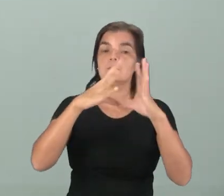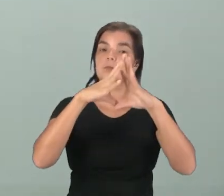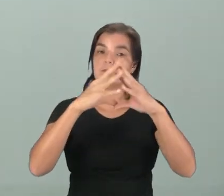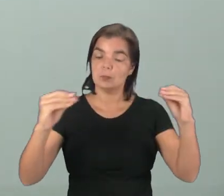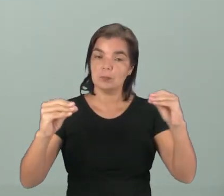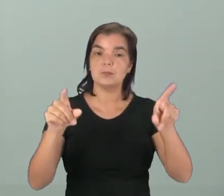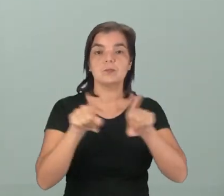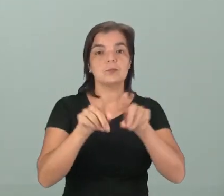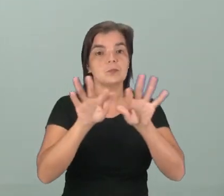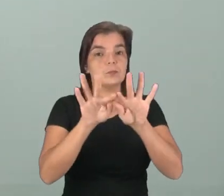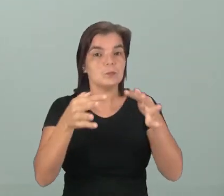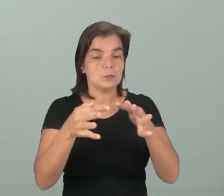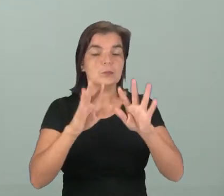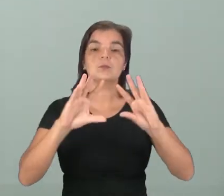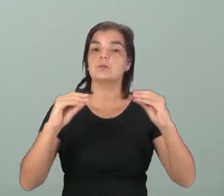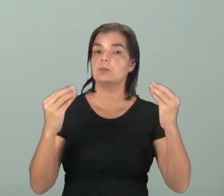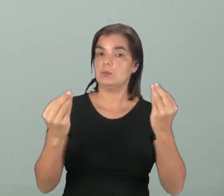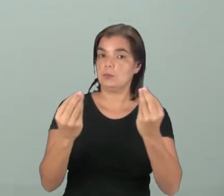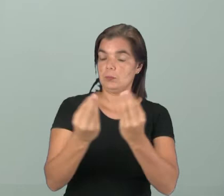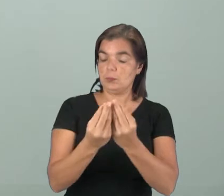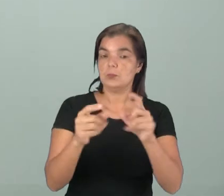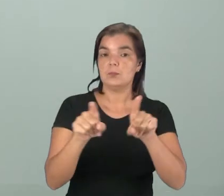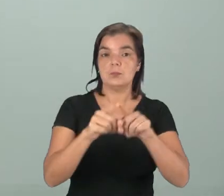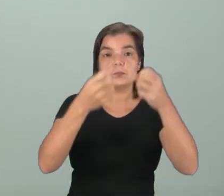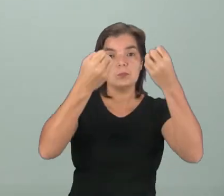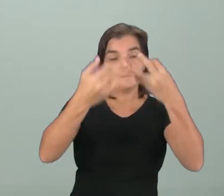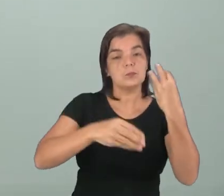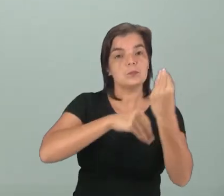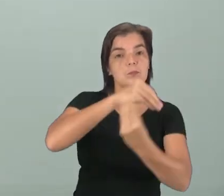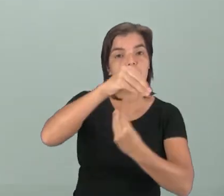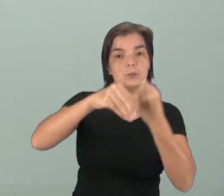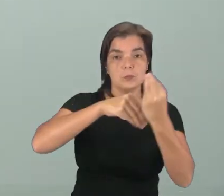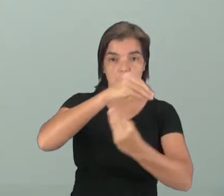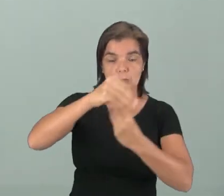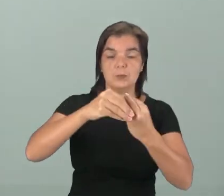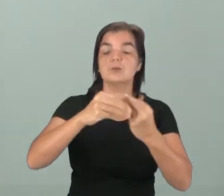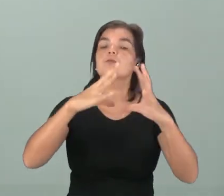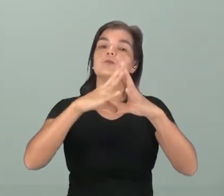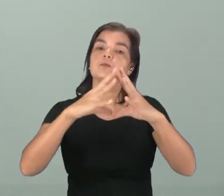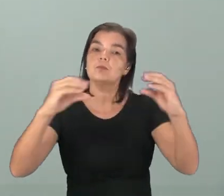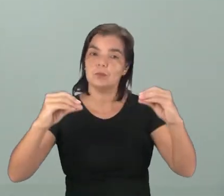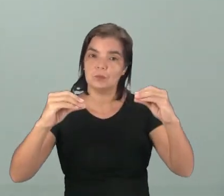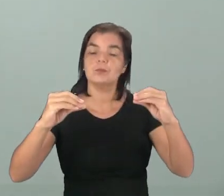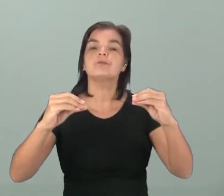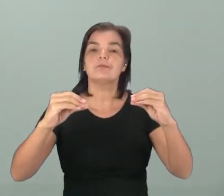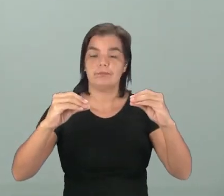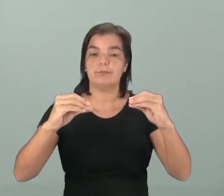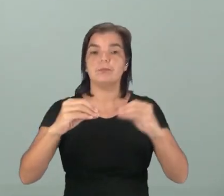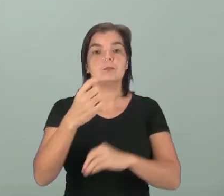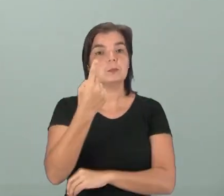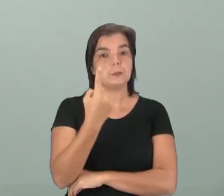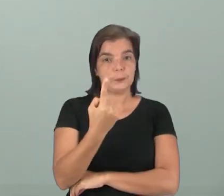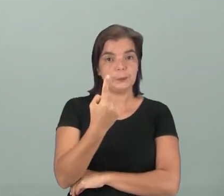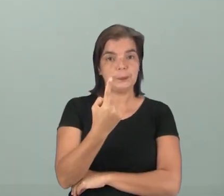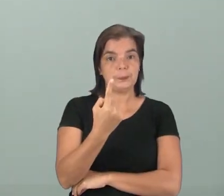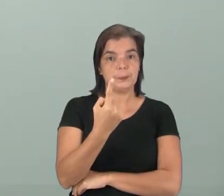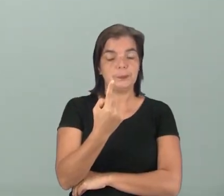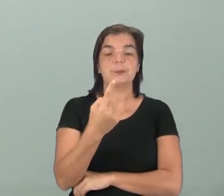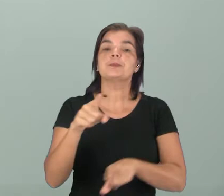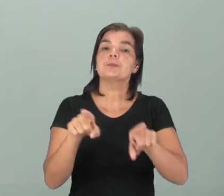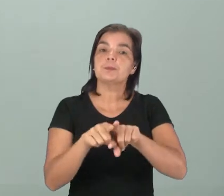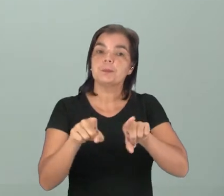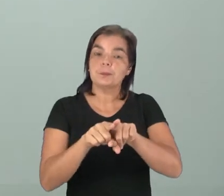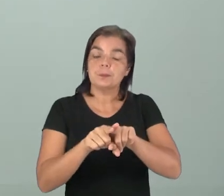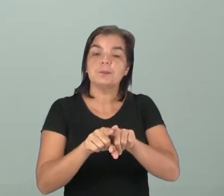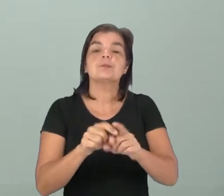substância simples só é uma substância, quando eu falo de mistura homogênea, só tem uma fase visualmente falando.